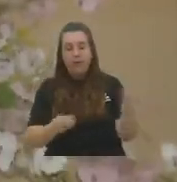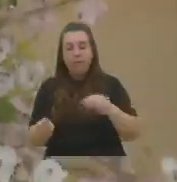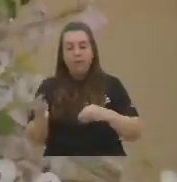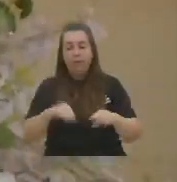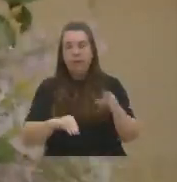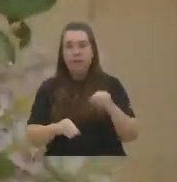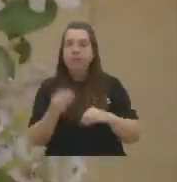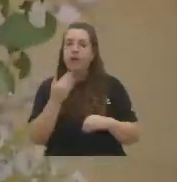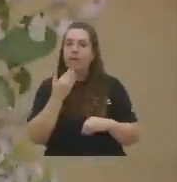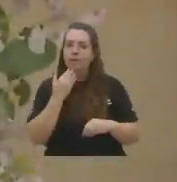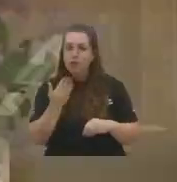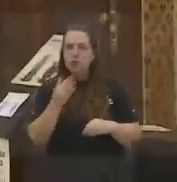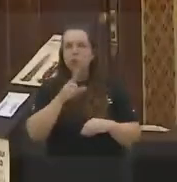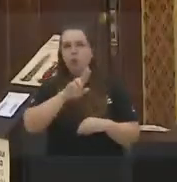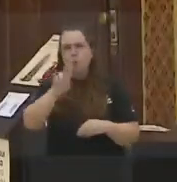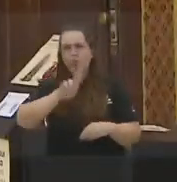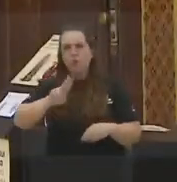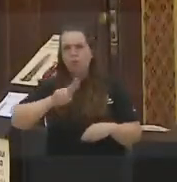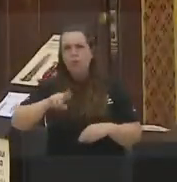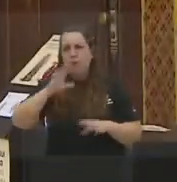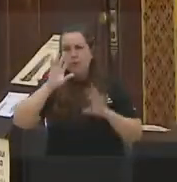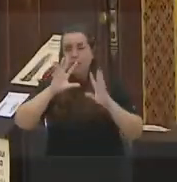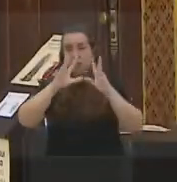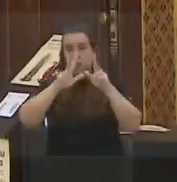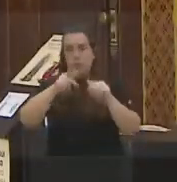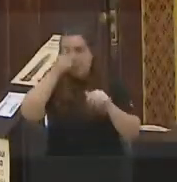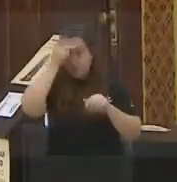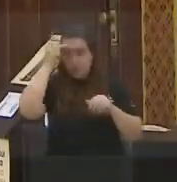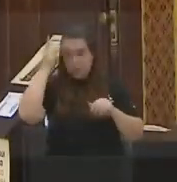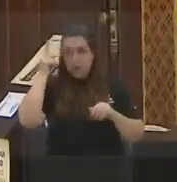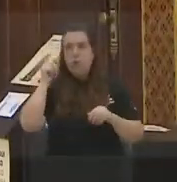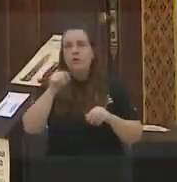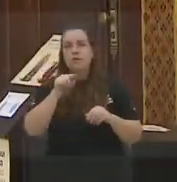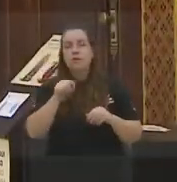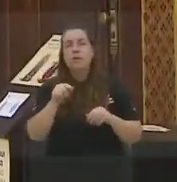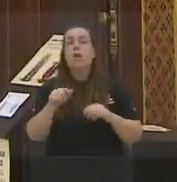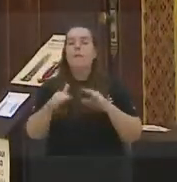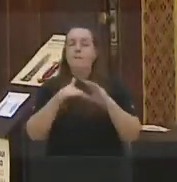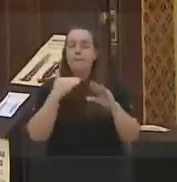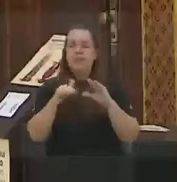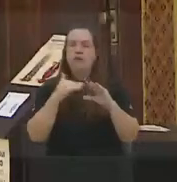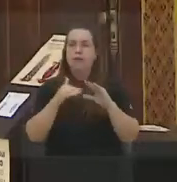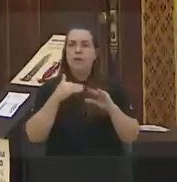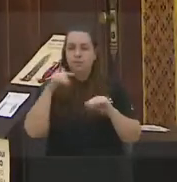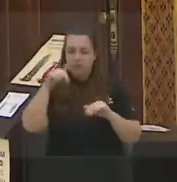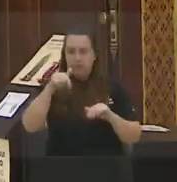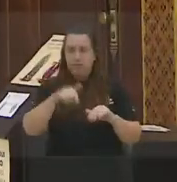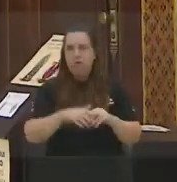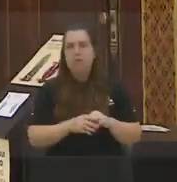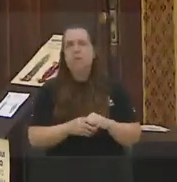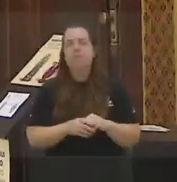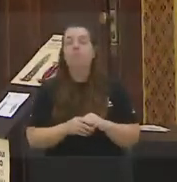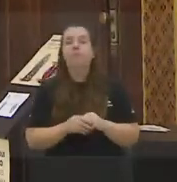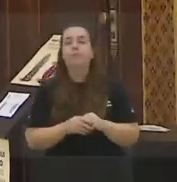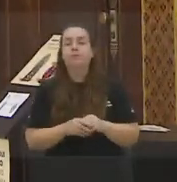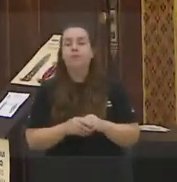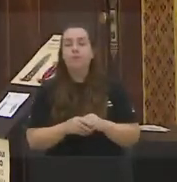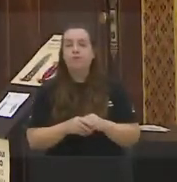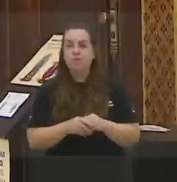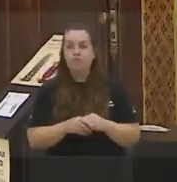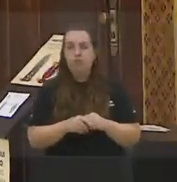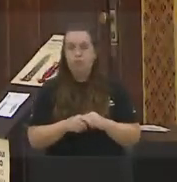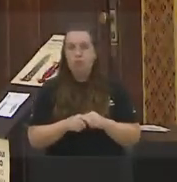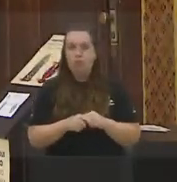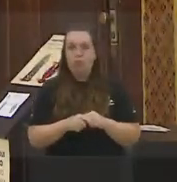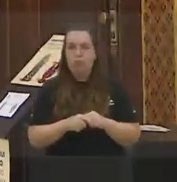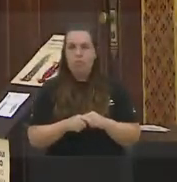os nomes de todas as pessoas que entraram em contato conosco, pedindo orações,